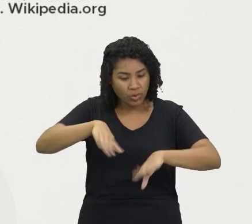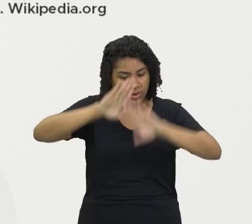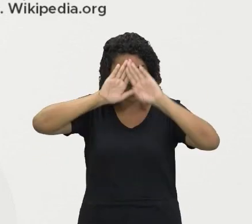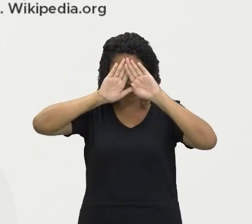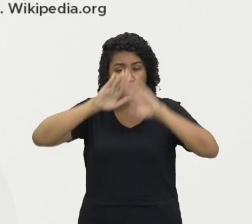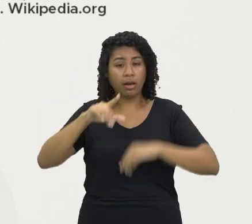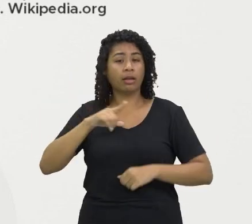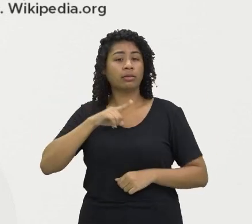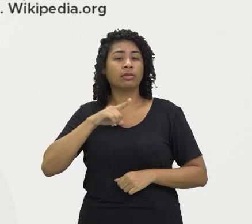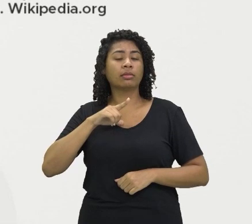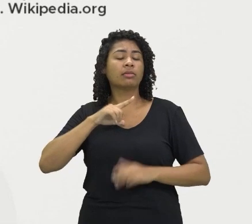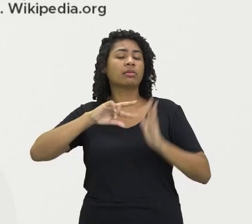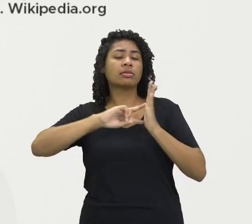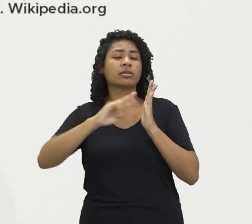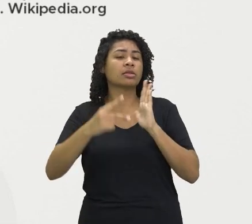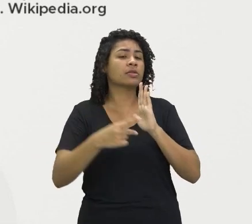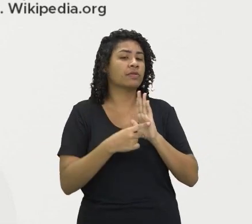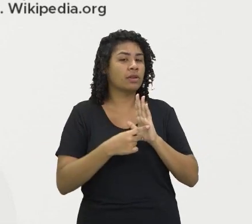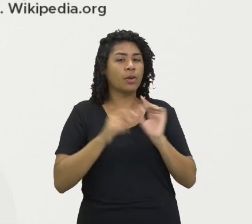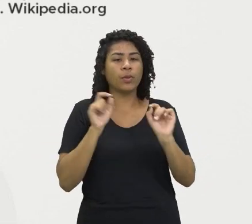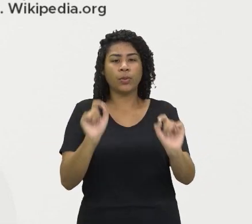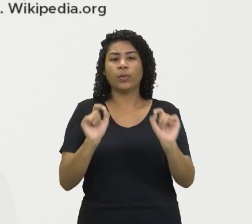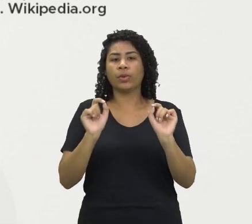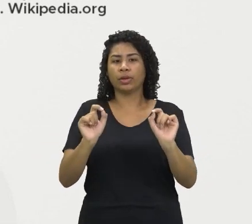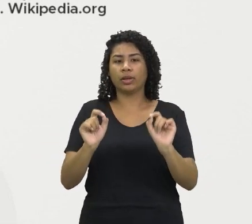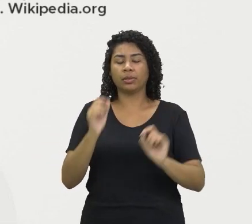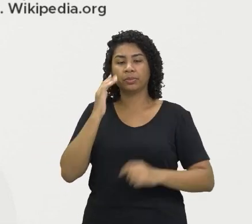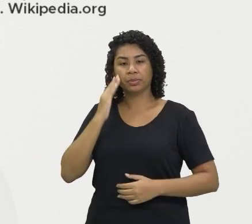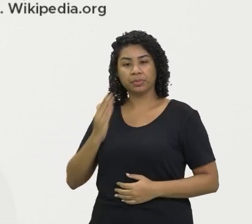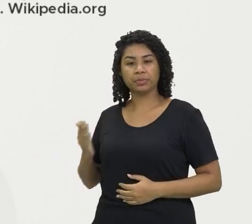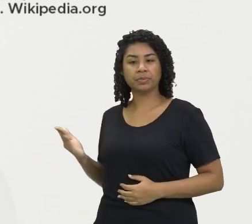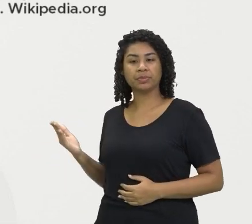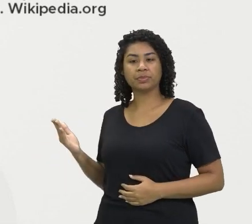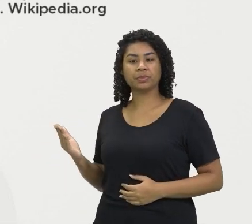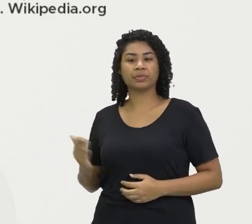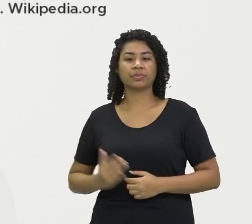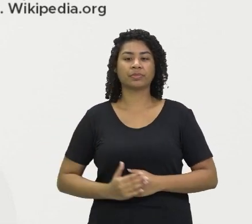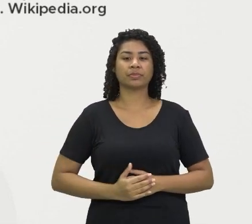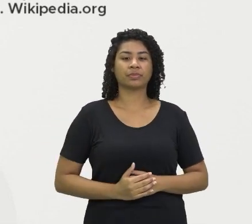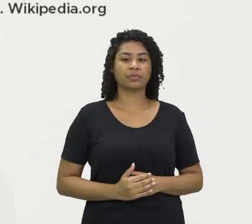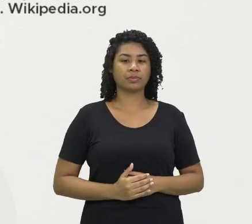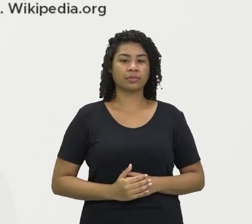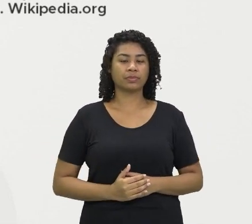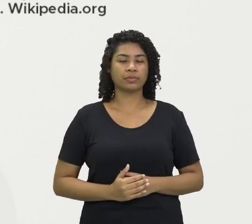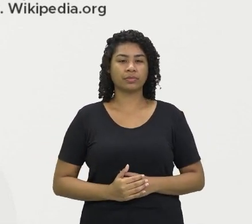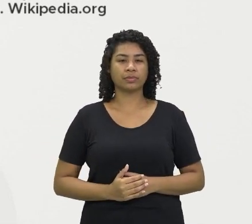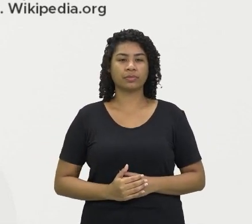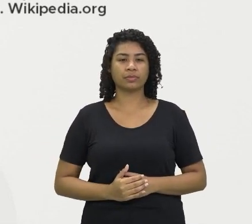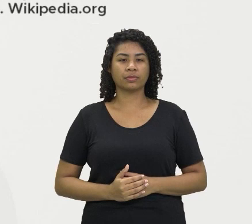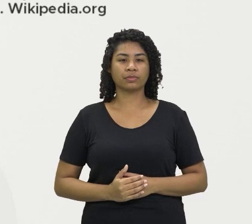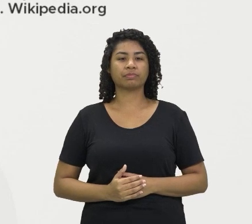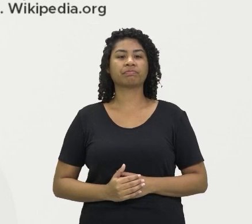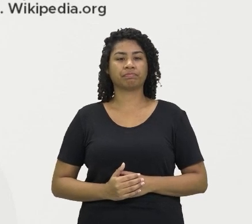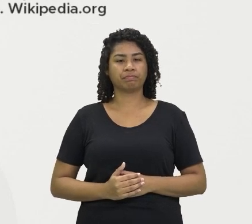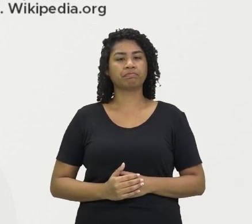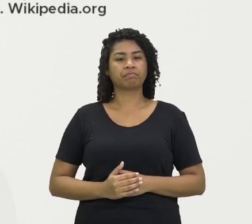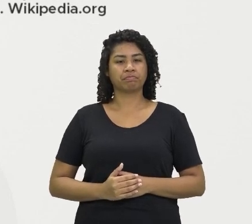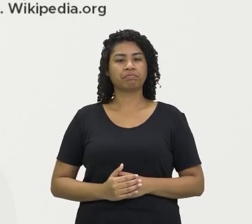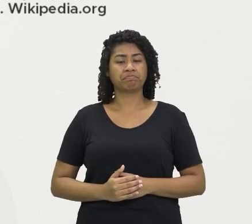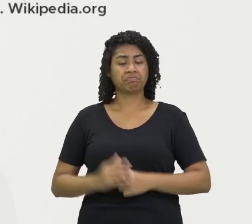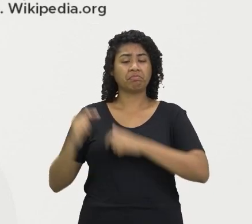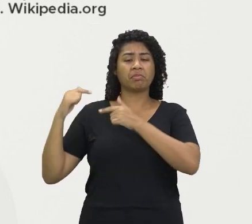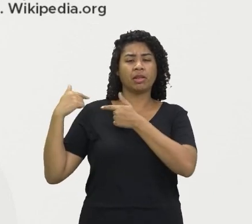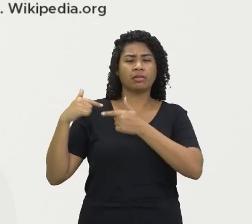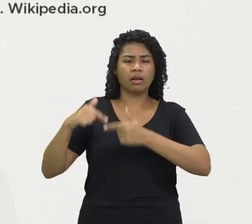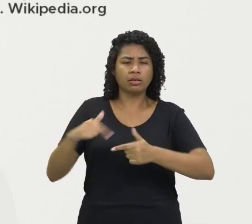a sociedade, conforme a próxima cartela, né, informa a sociedade sobre